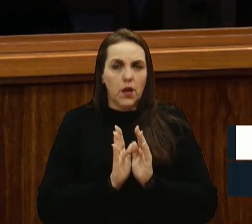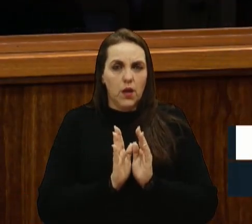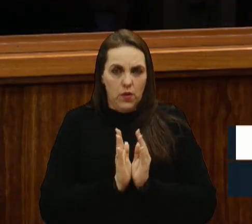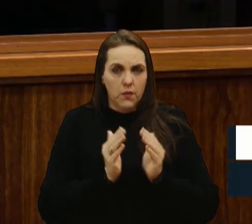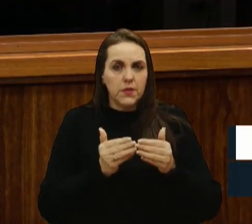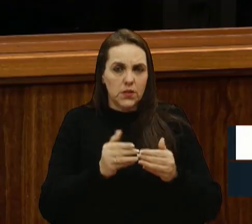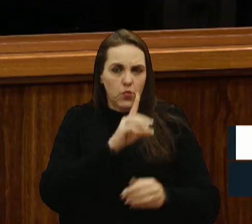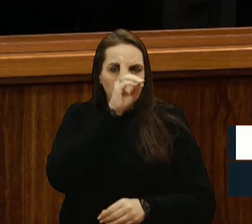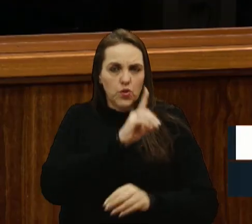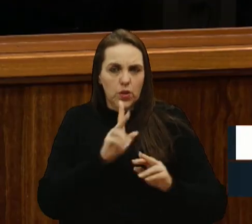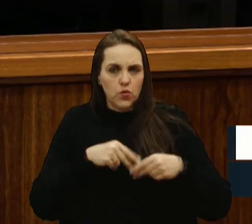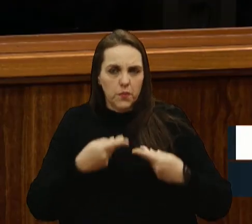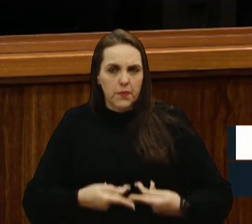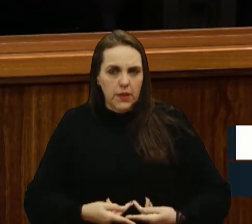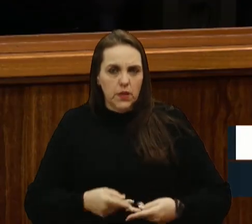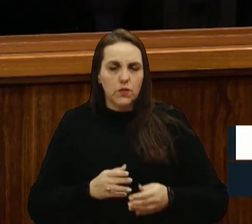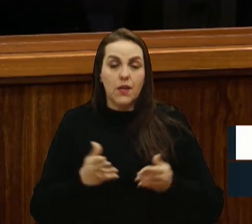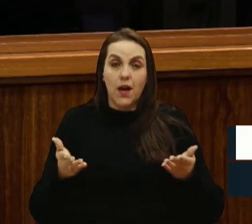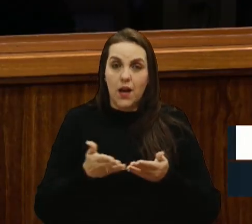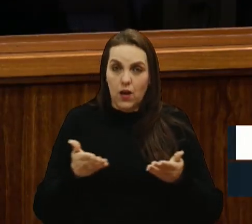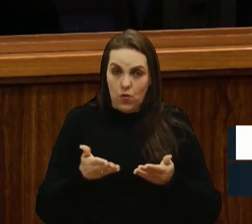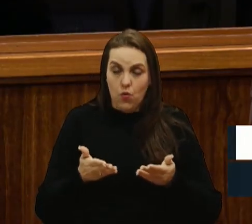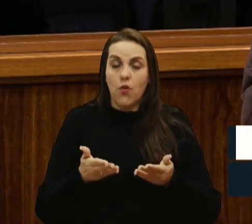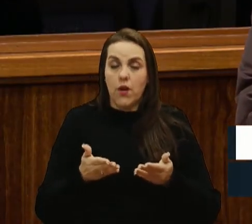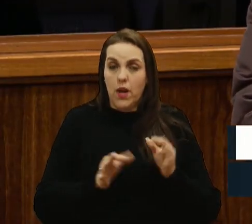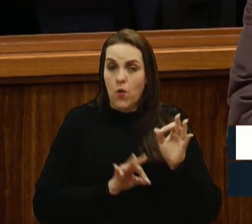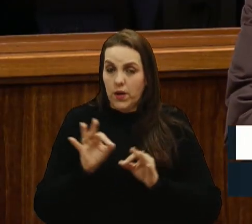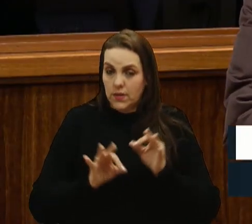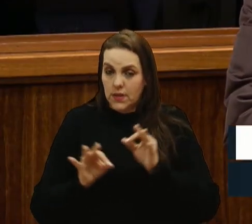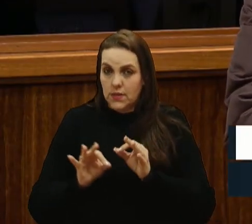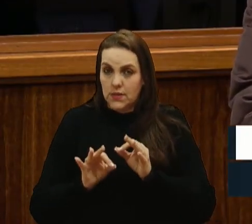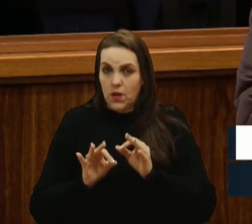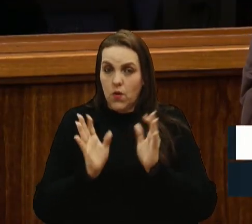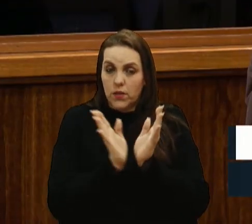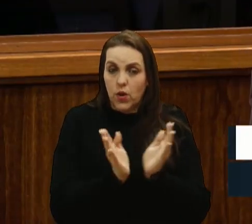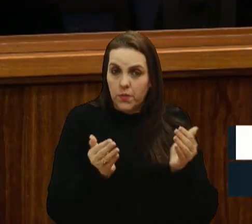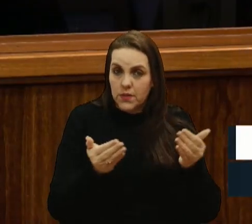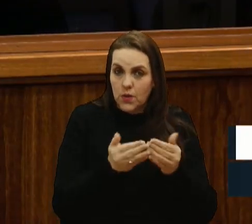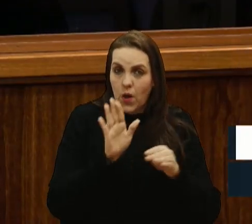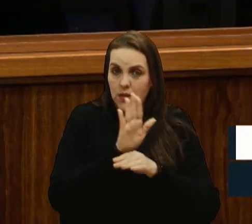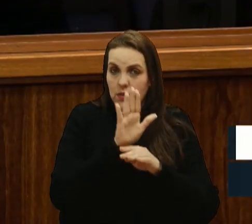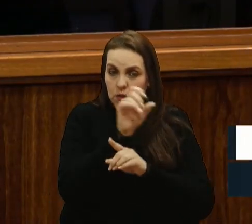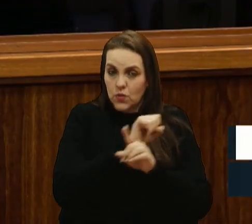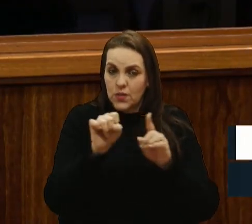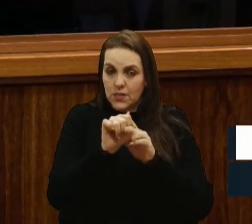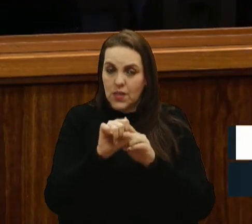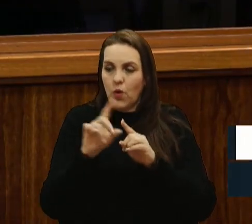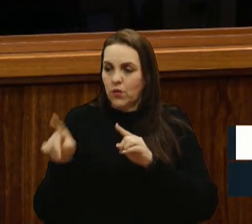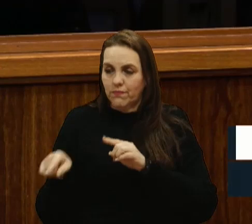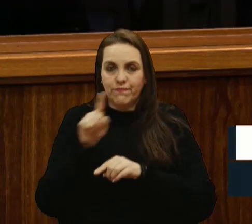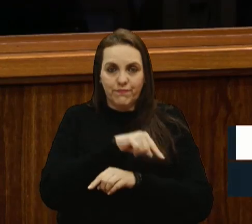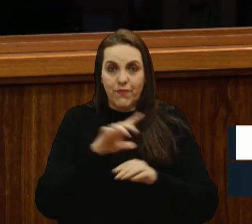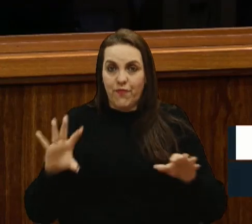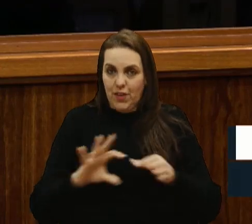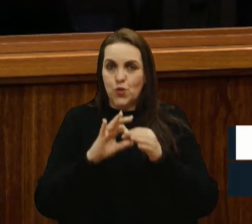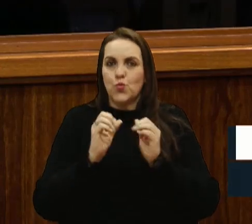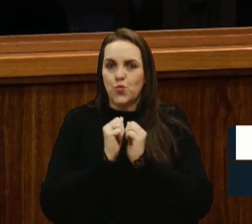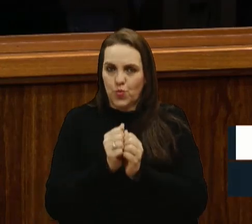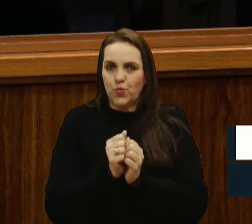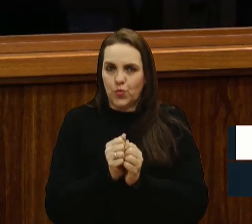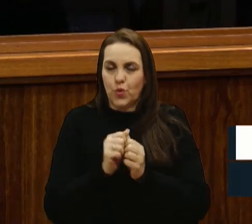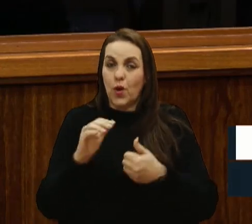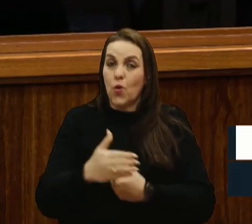agora, a partir da constituição da Comissão de Assistência, a gente faça junto, sobre essa questão dos